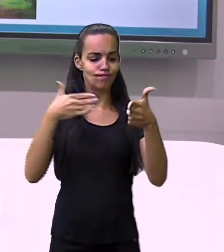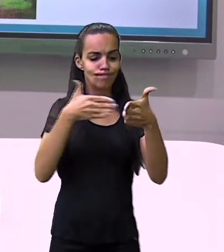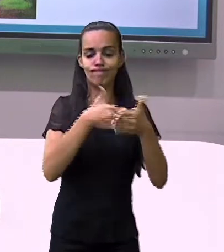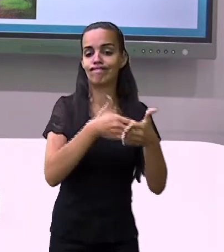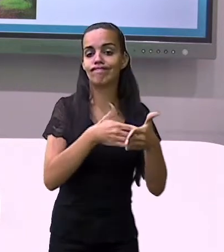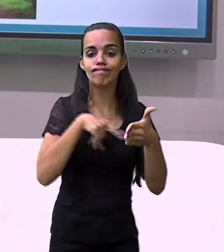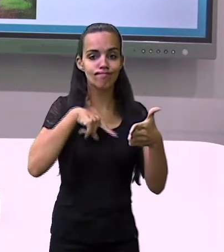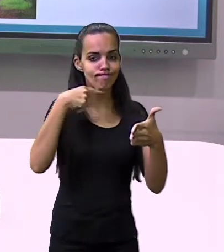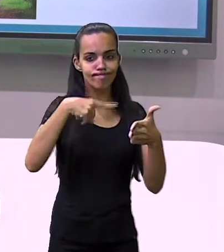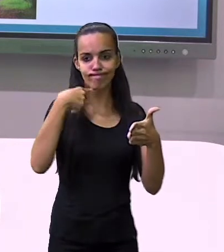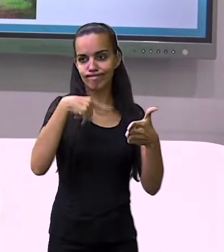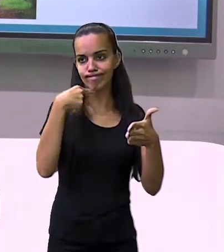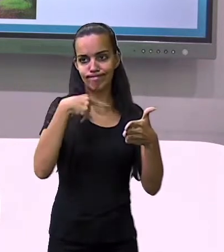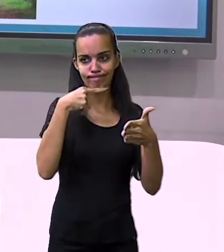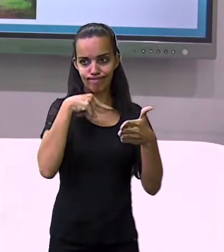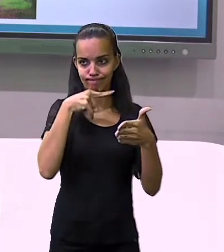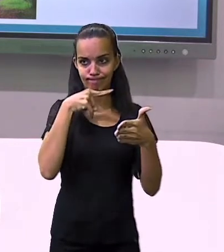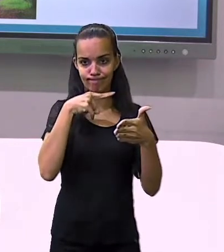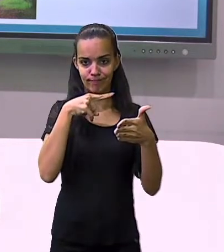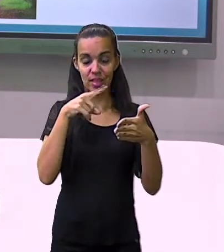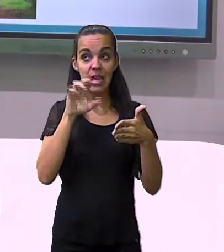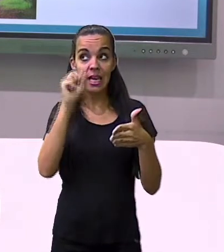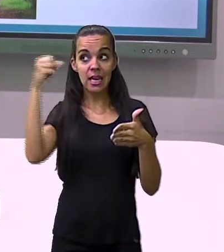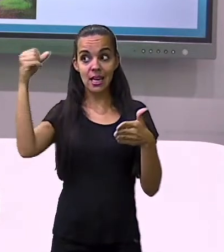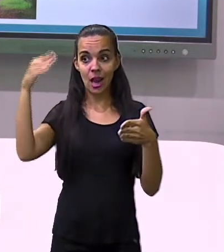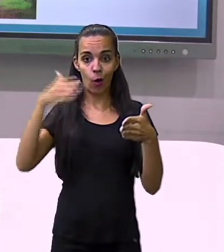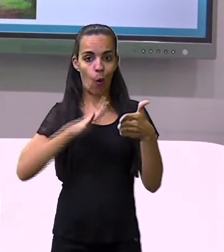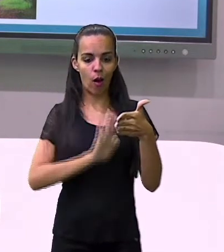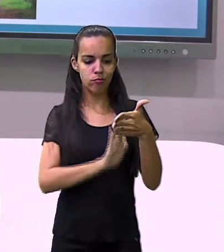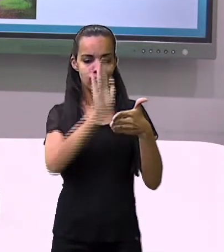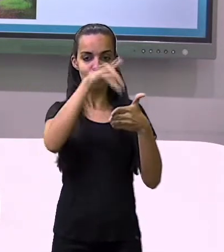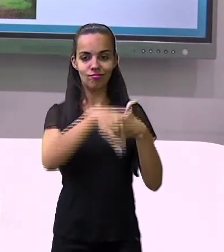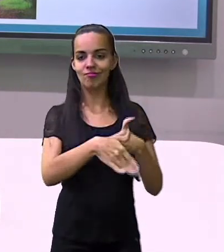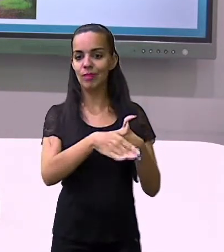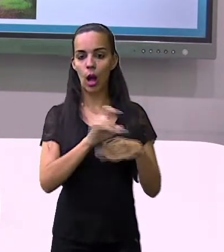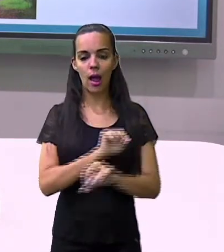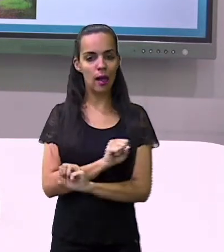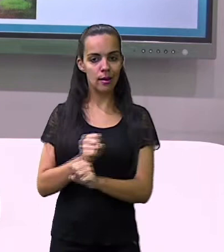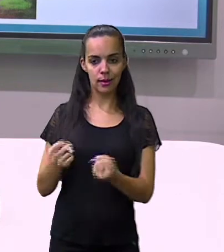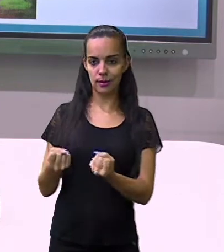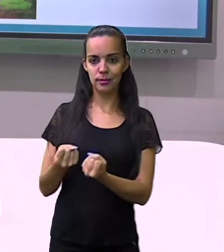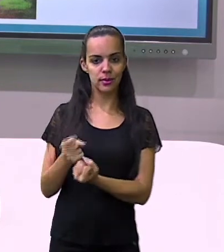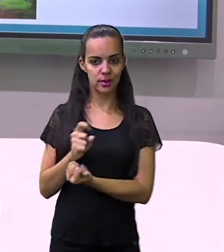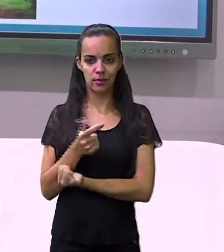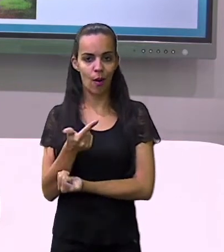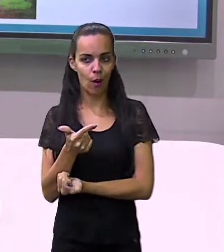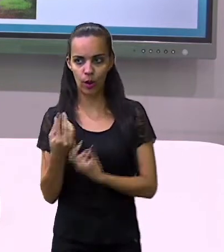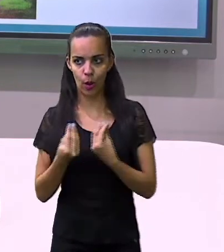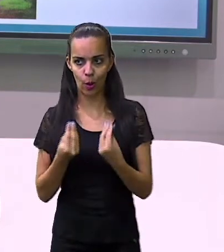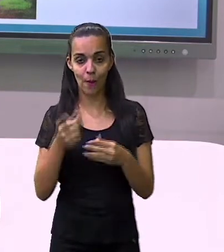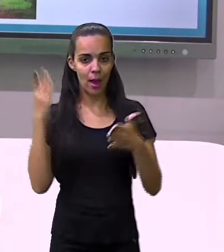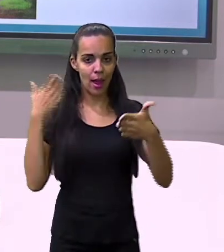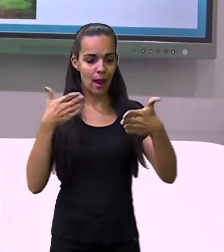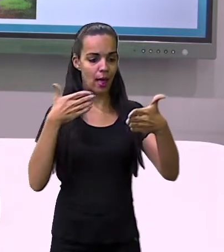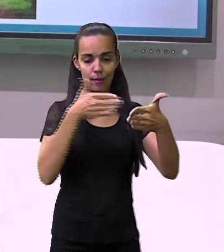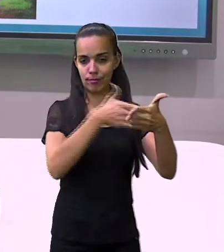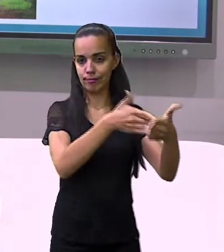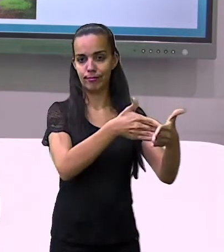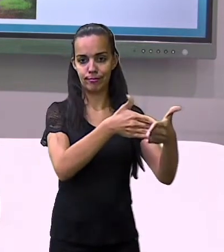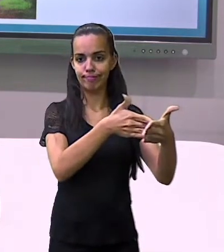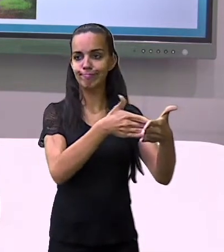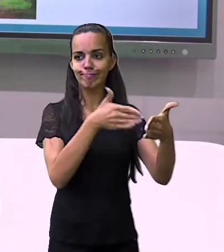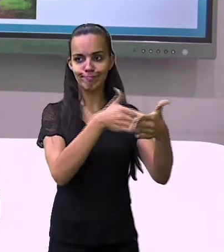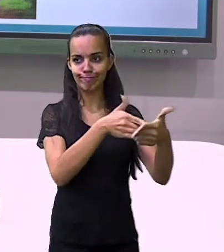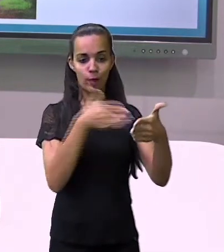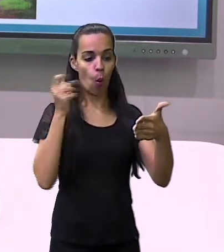madeira. E a luz, ela não faz curva. Se ela fizesse curva, ela poderia, se curvar aqui, iluminar aqui por